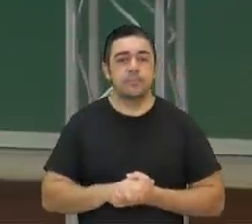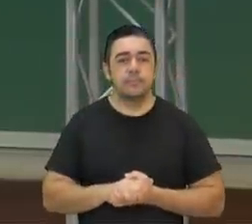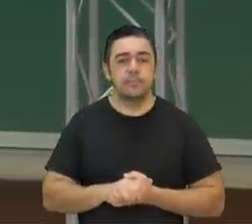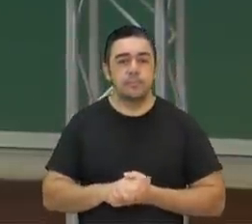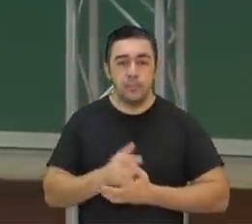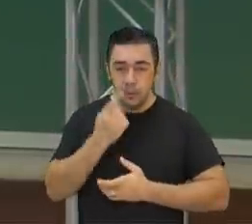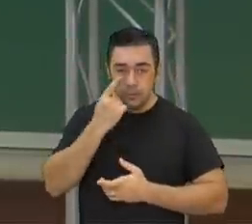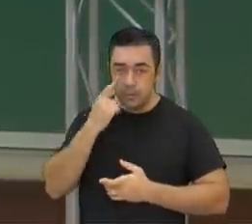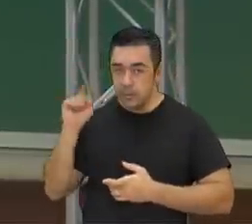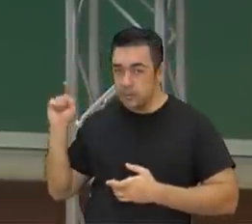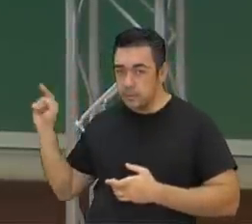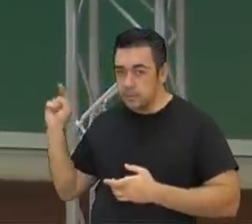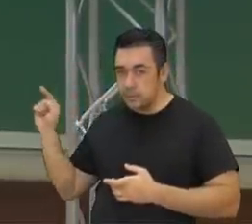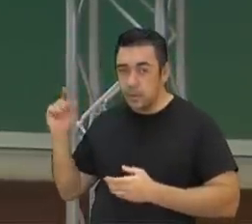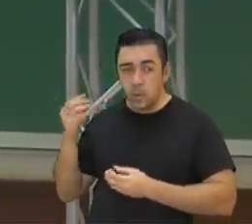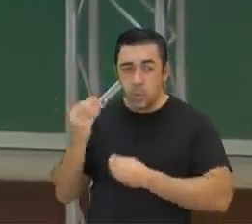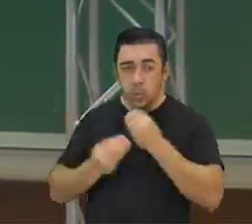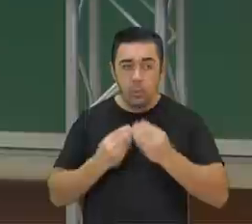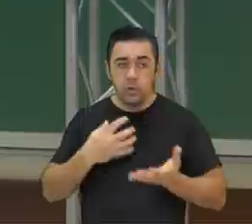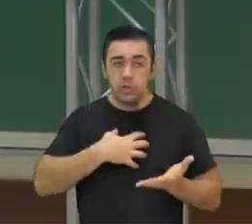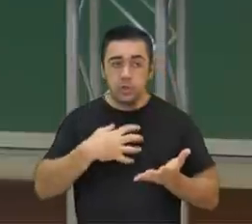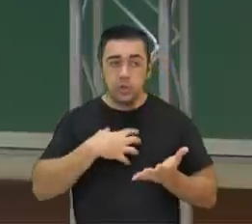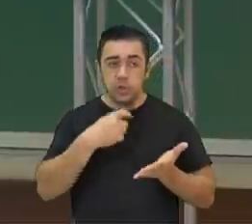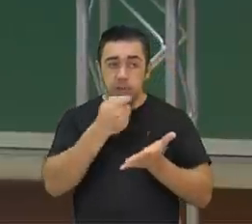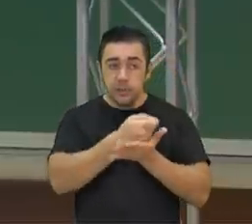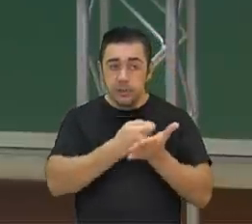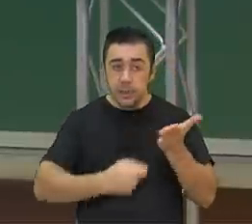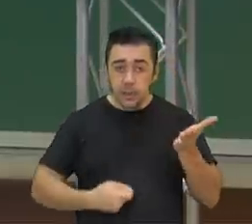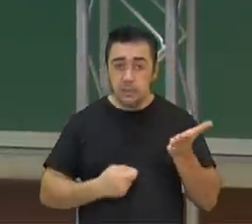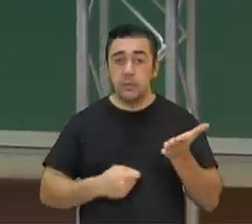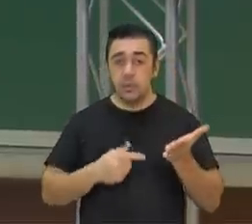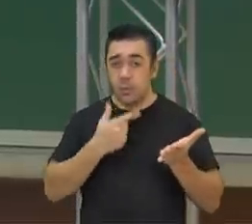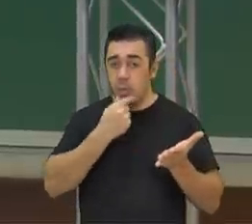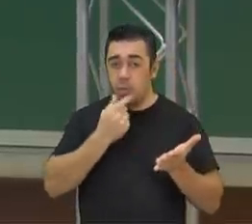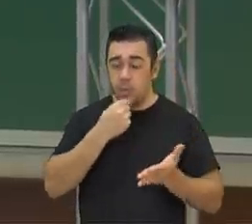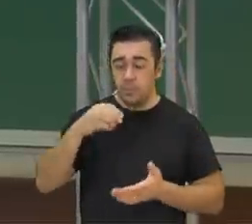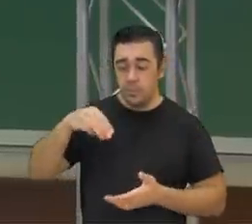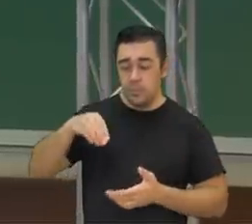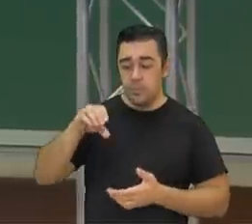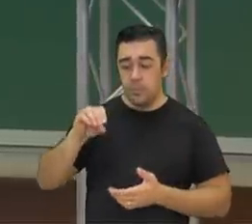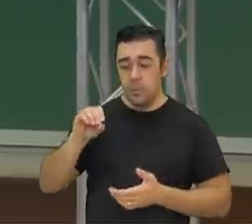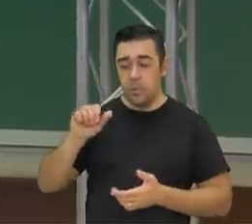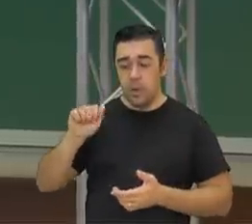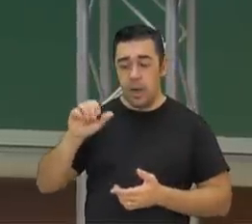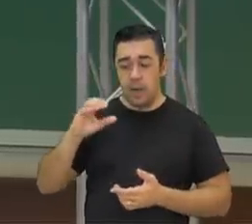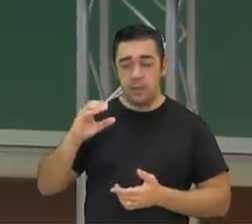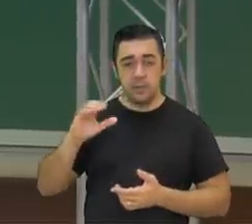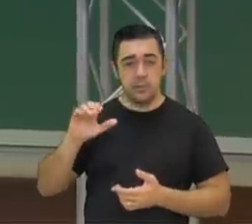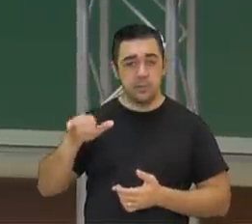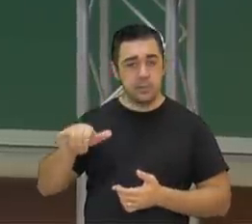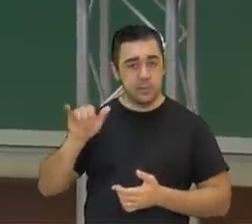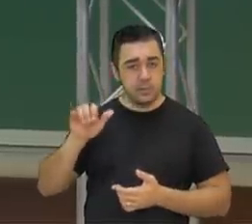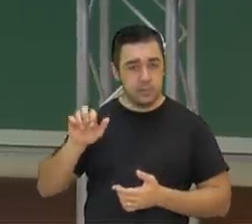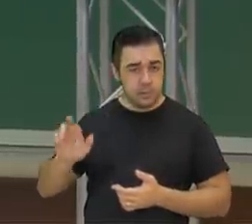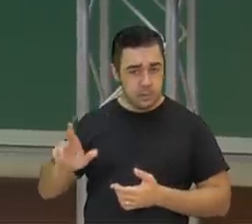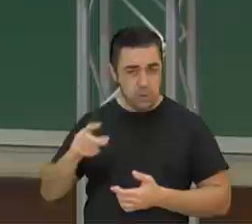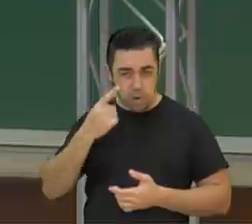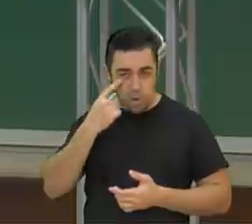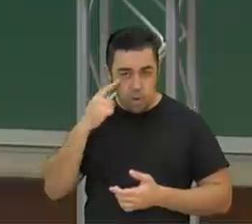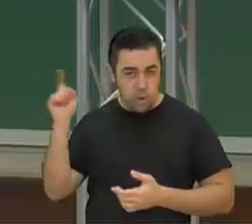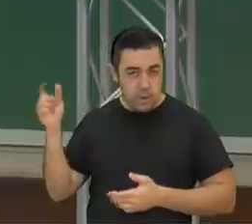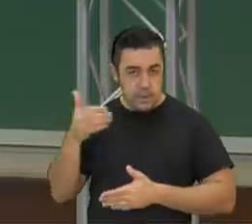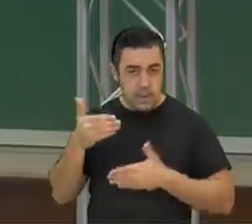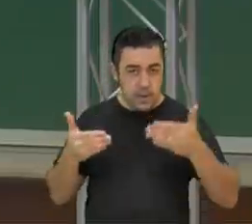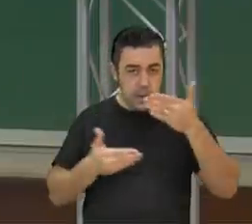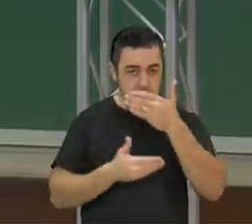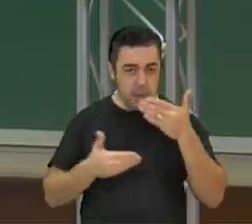Então vejam aqui como que é o estilo de escrita, né, do Moacir Sclear. Né? Então eu trouxe agora para vocês alguns slides que a